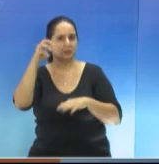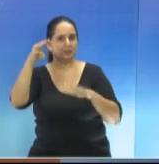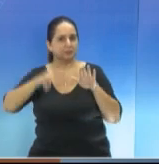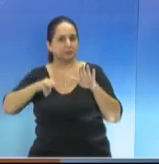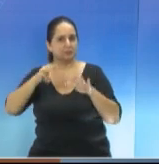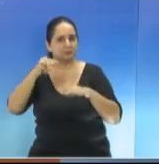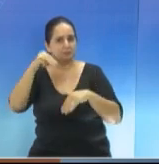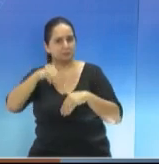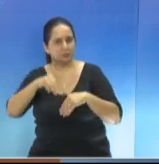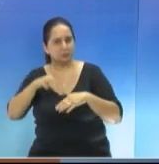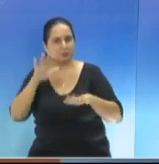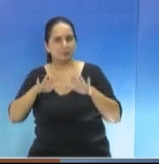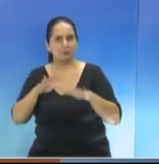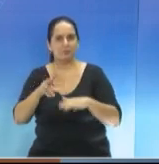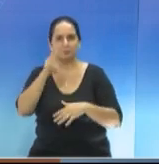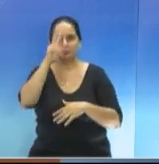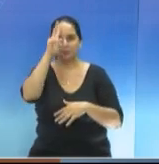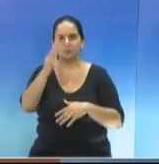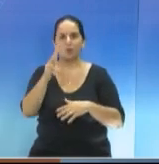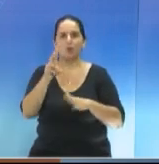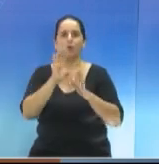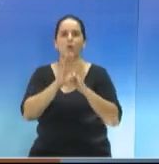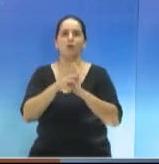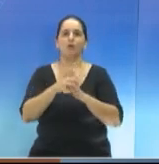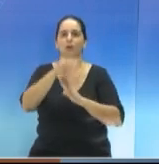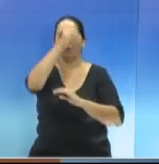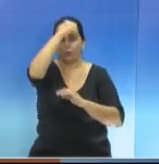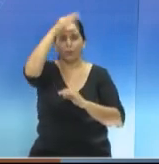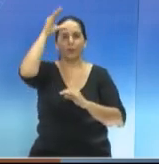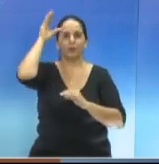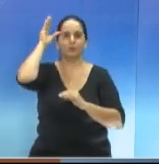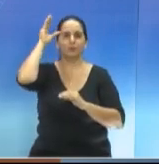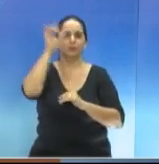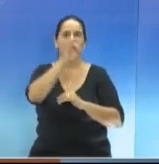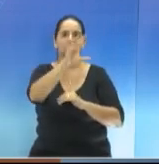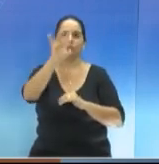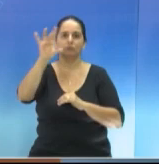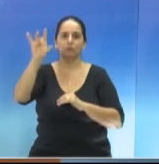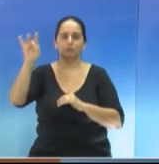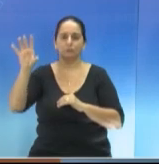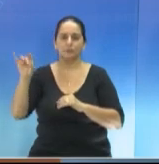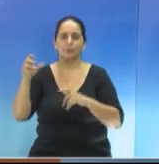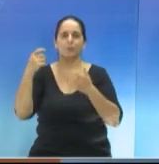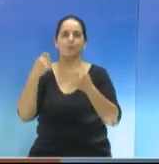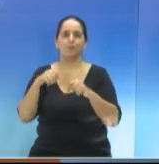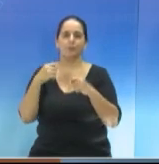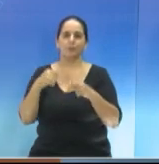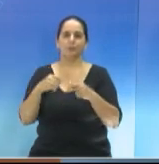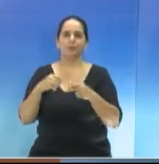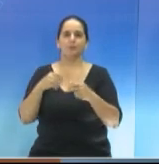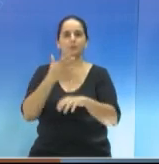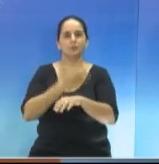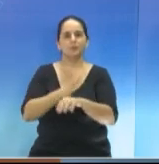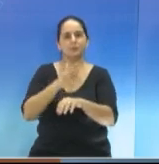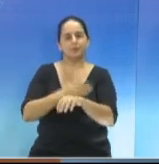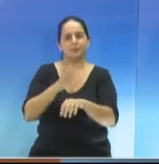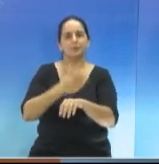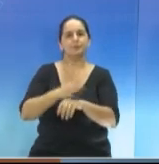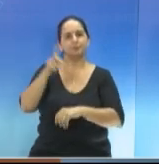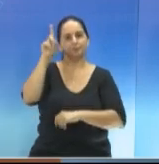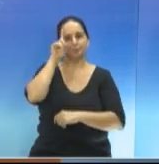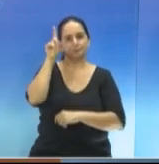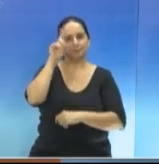seu conhecimento, né? Todos nós somos capazes, todos nós nascemos com muita inteligência, só que nós temos que